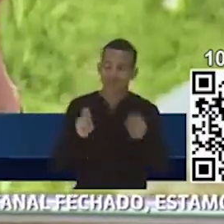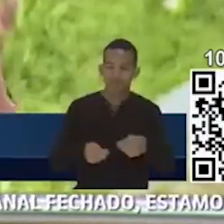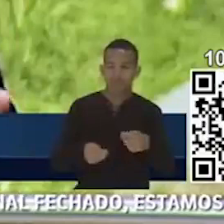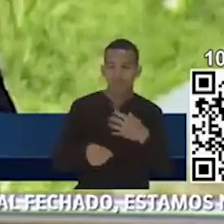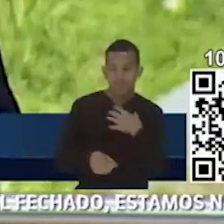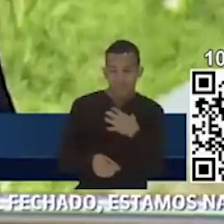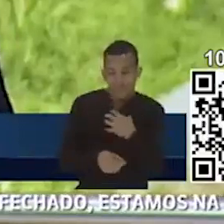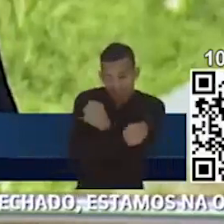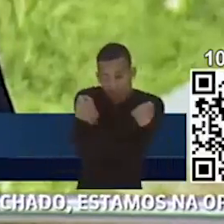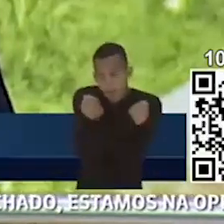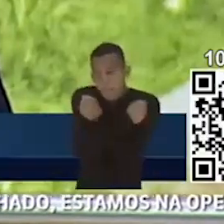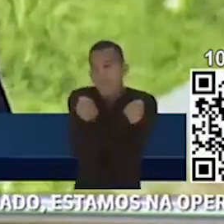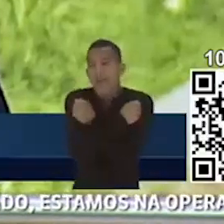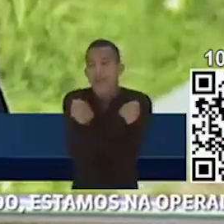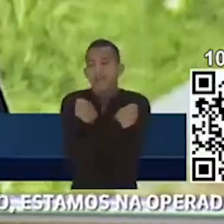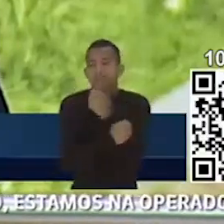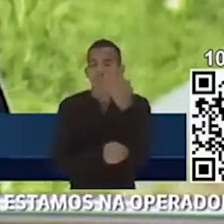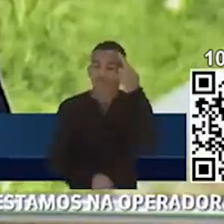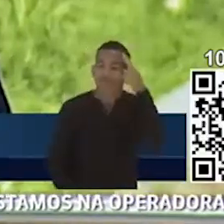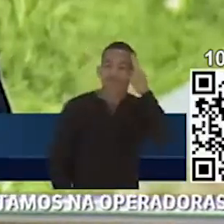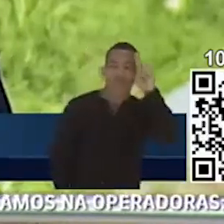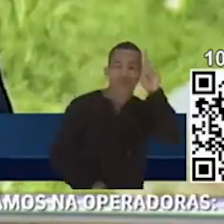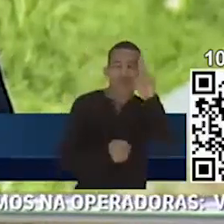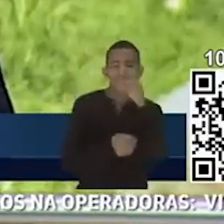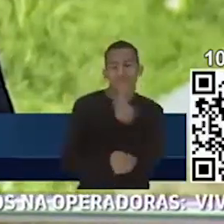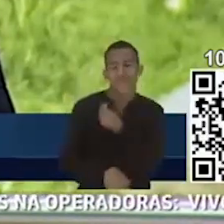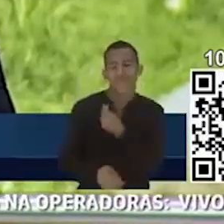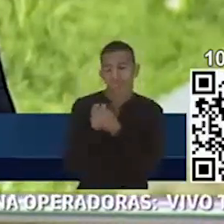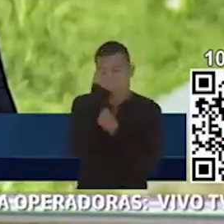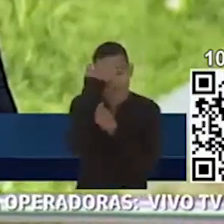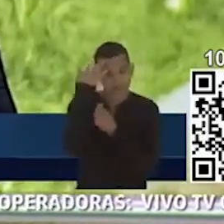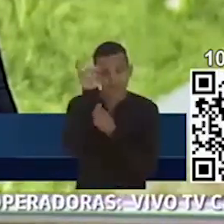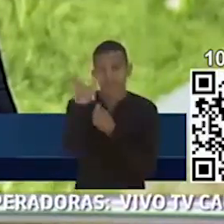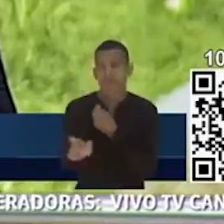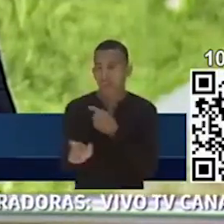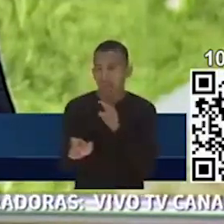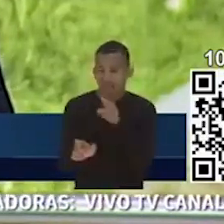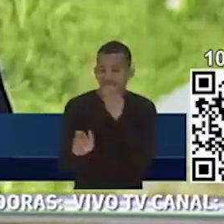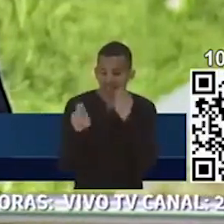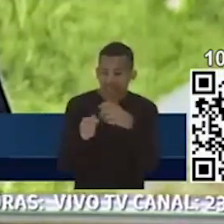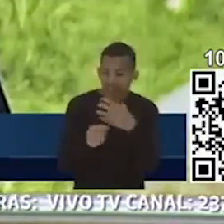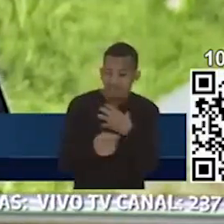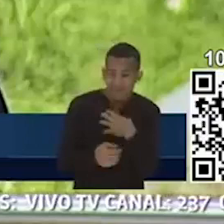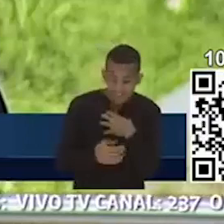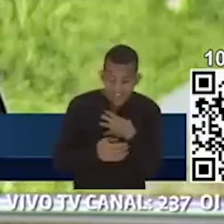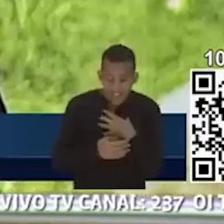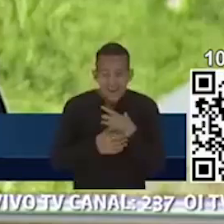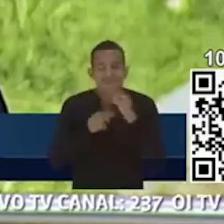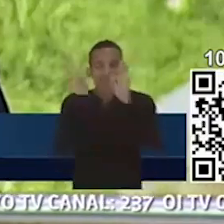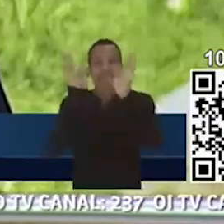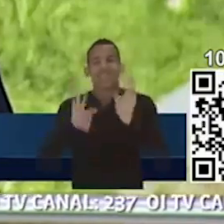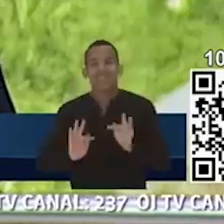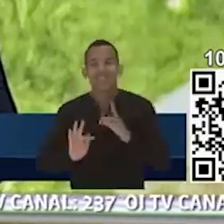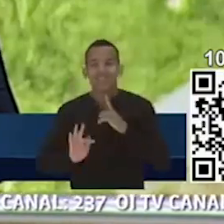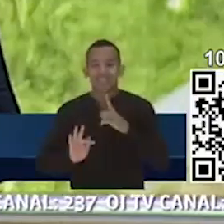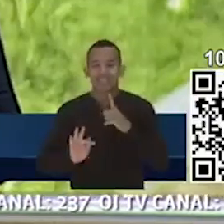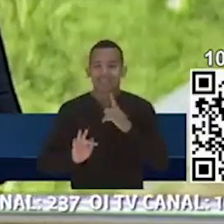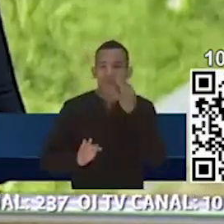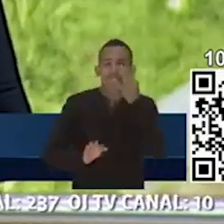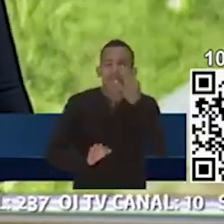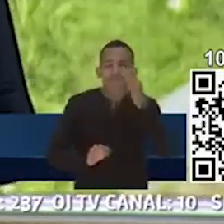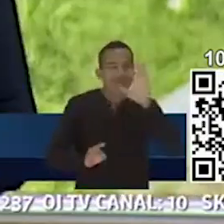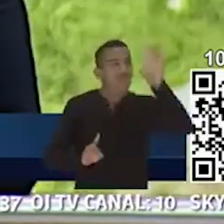o abraço do Senhor na vida dela e ela seja cheia sim da Tua presença,